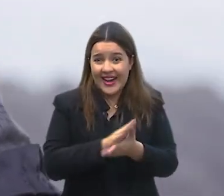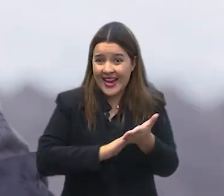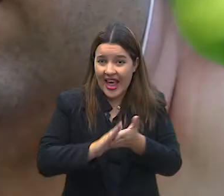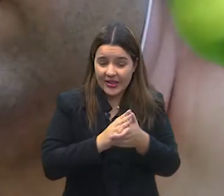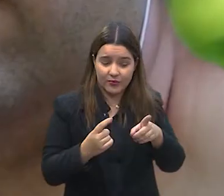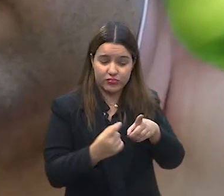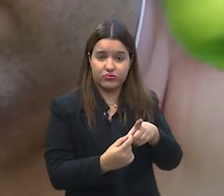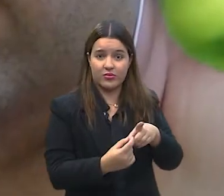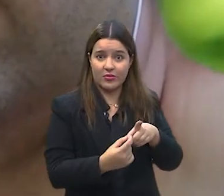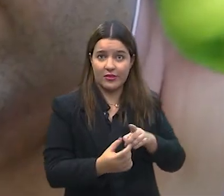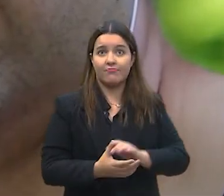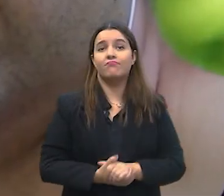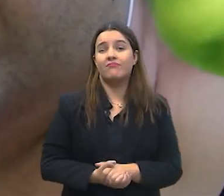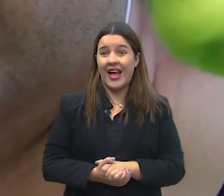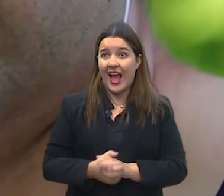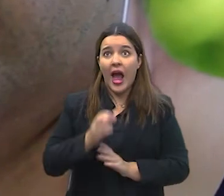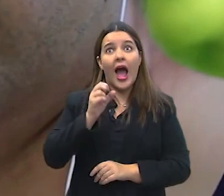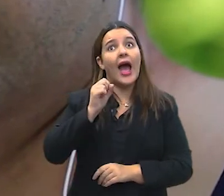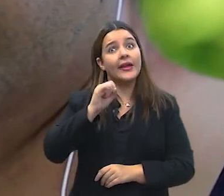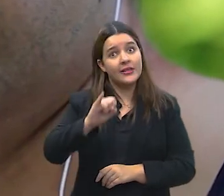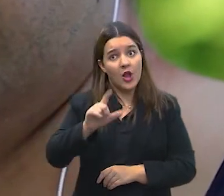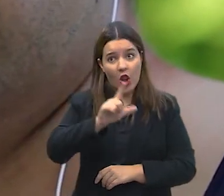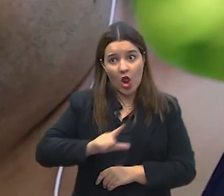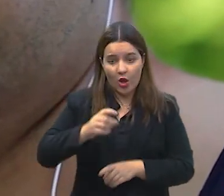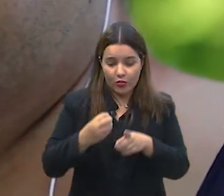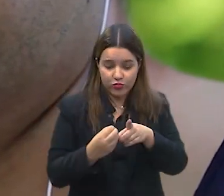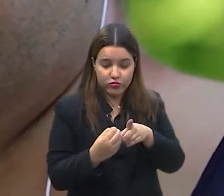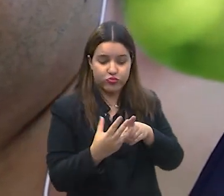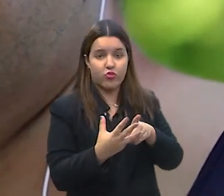se modifica no seu comportamento biológico, fica mais